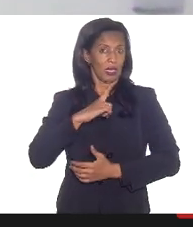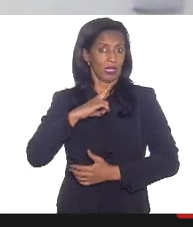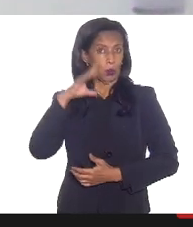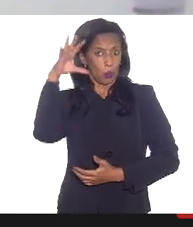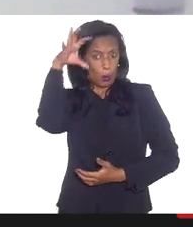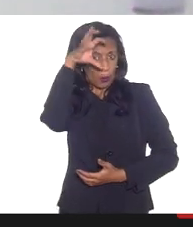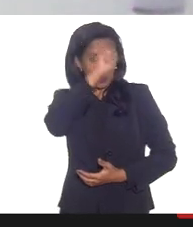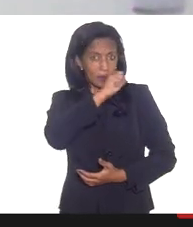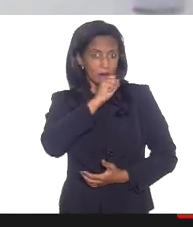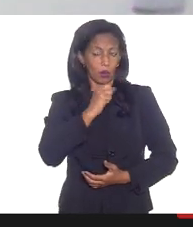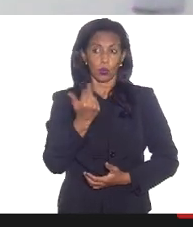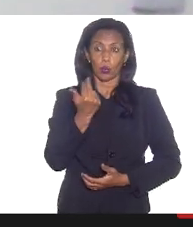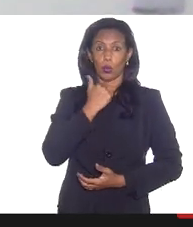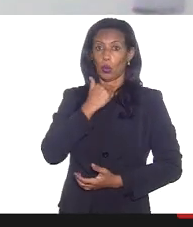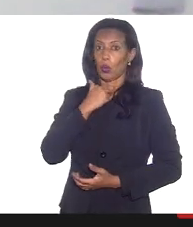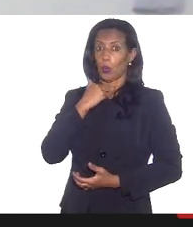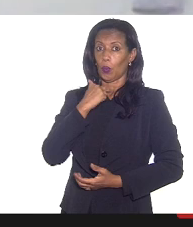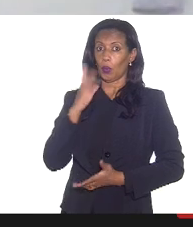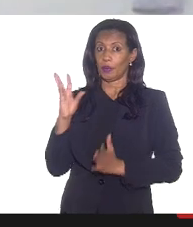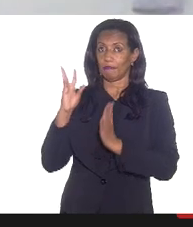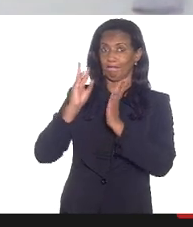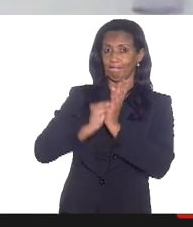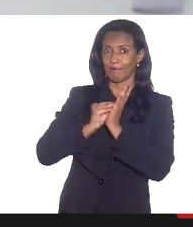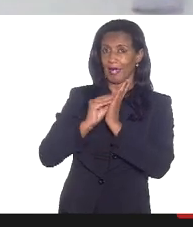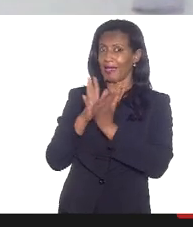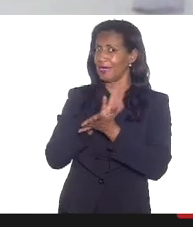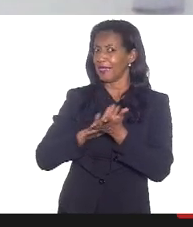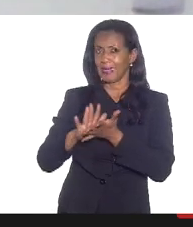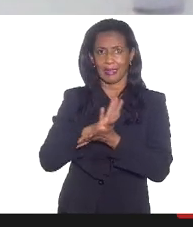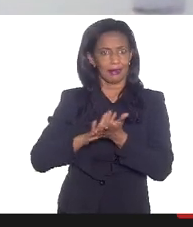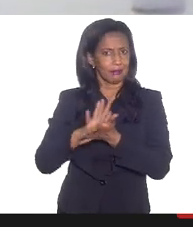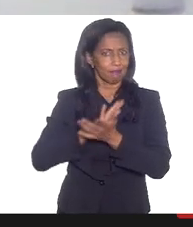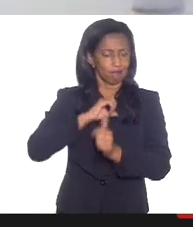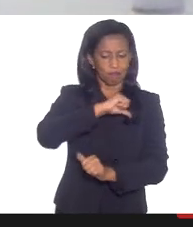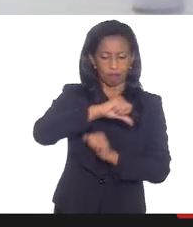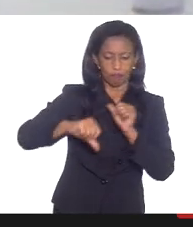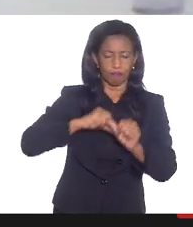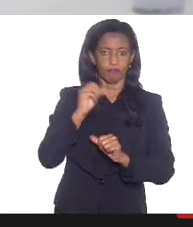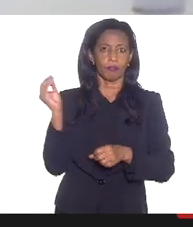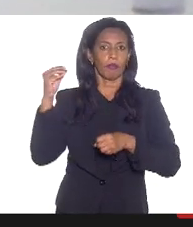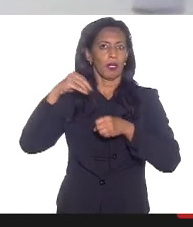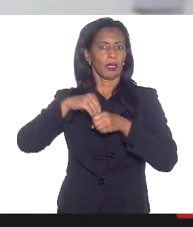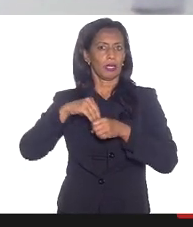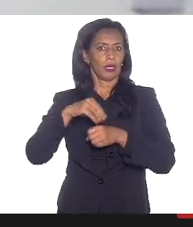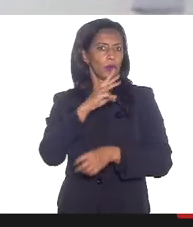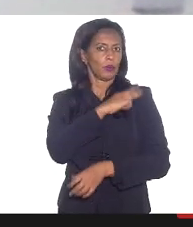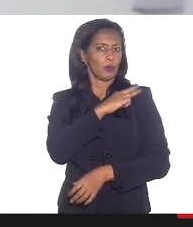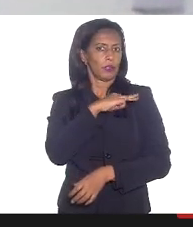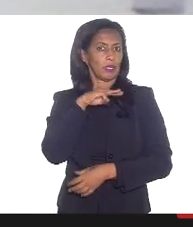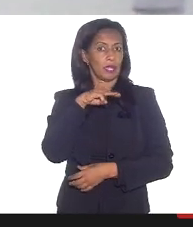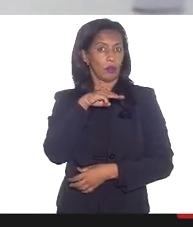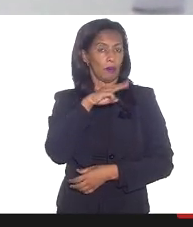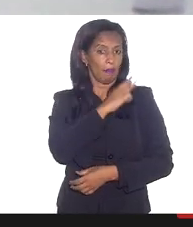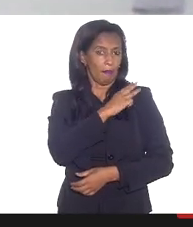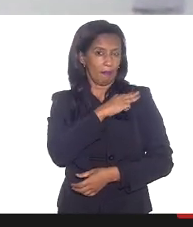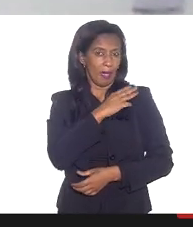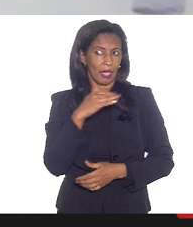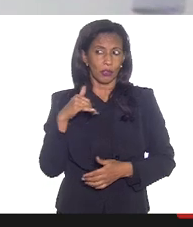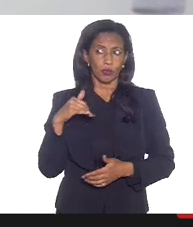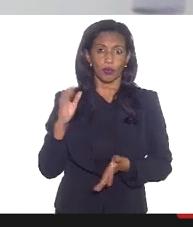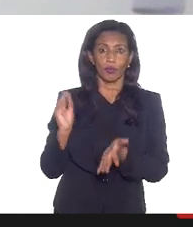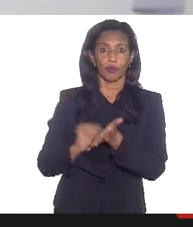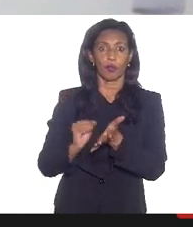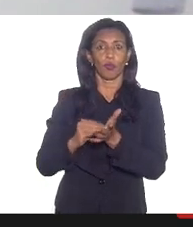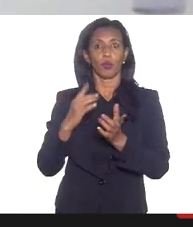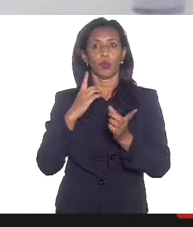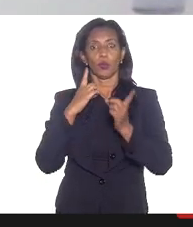compreensão de que não deve ser implementada nenhuma mudança no ensino médio do Estado do Rio de Janeiro sem que haja